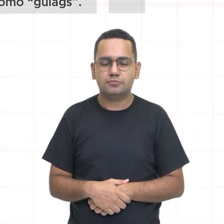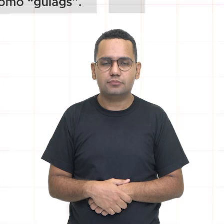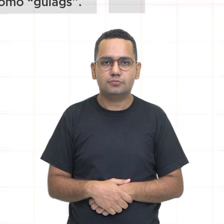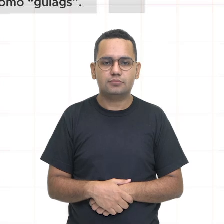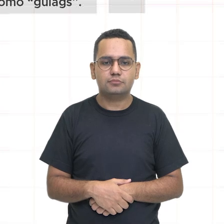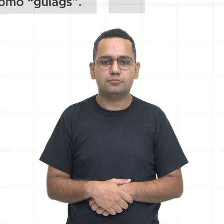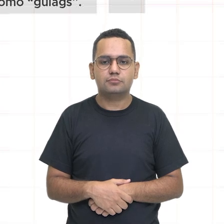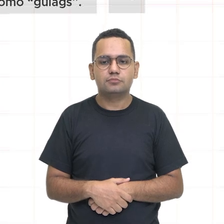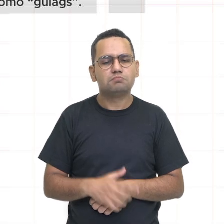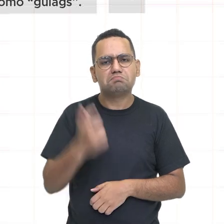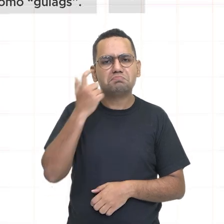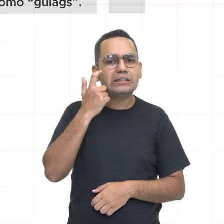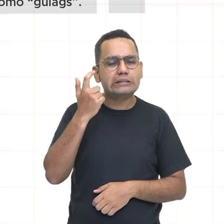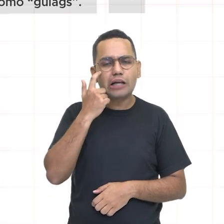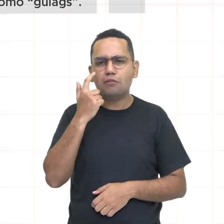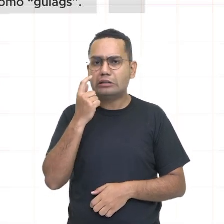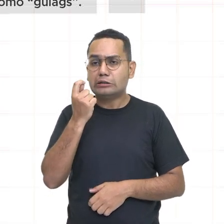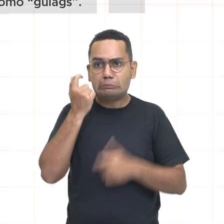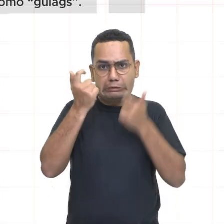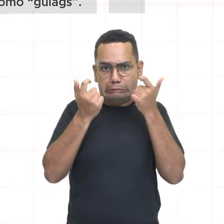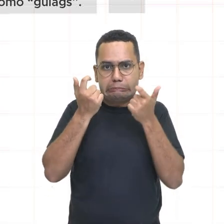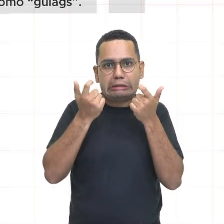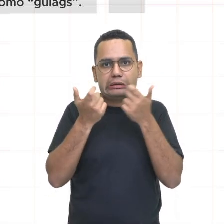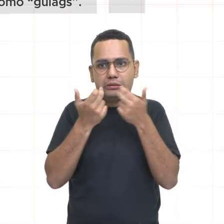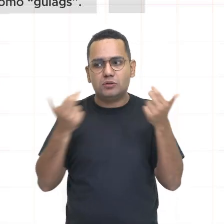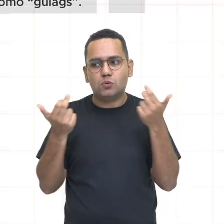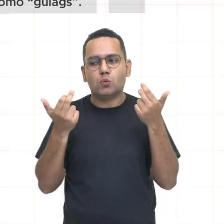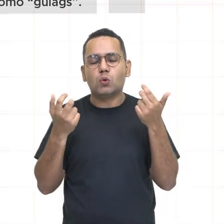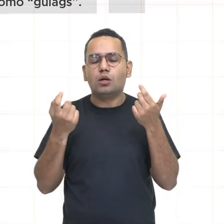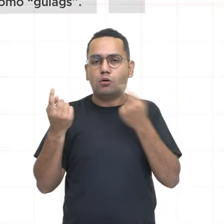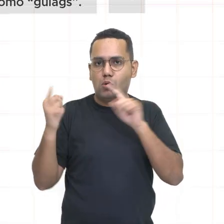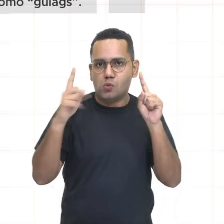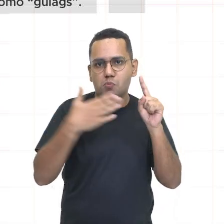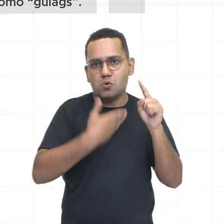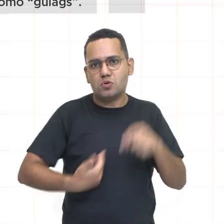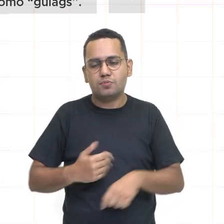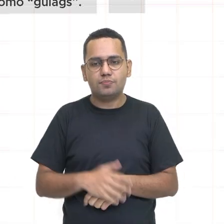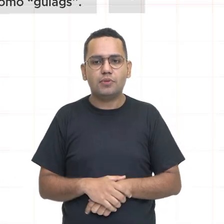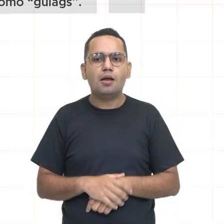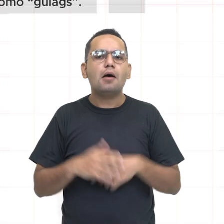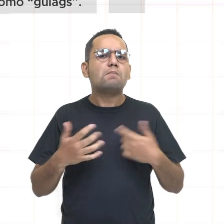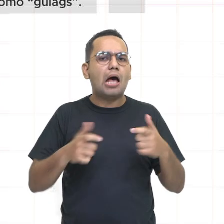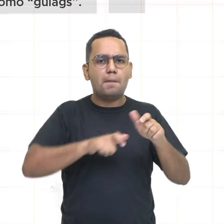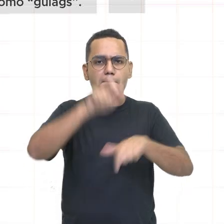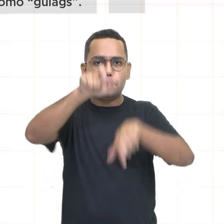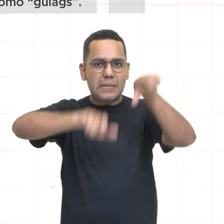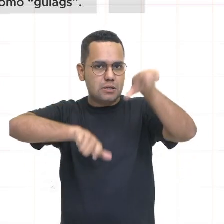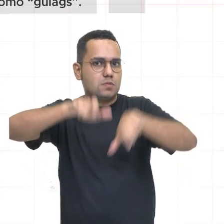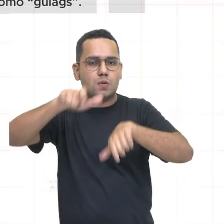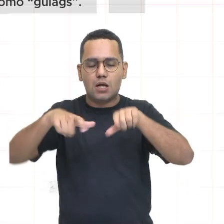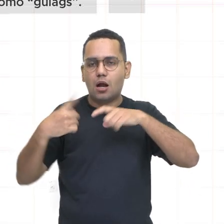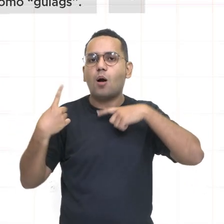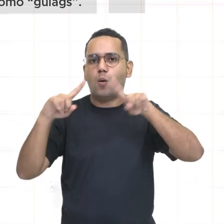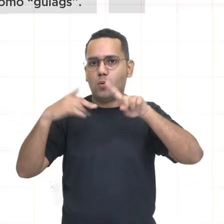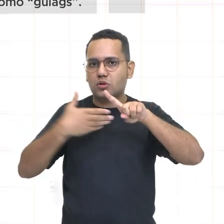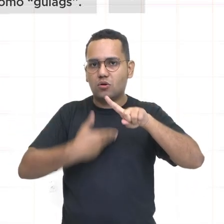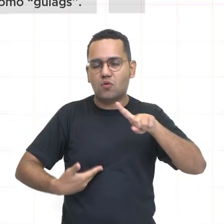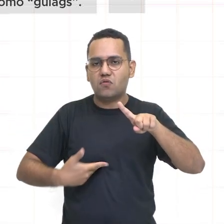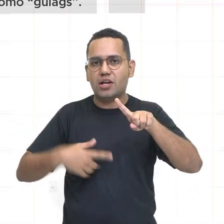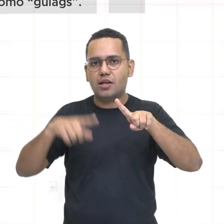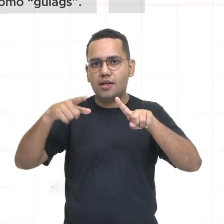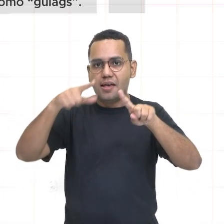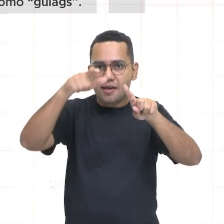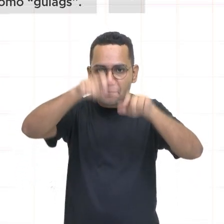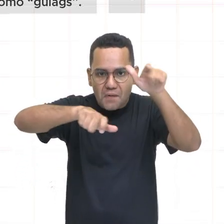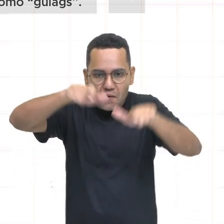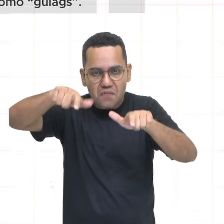com as oposições, aquelas pessoas que eram consideradas opositoras ao sistema do Stalin também elas eram